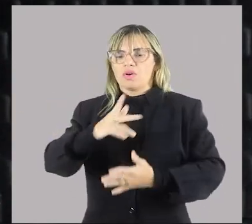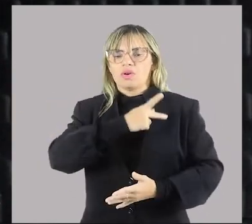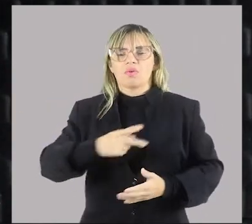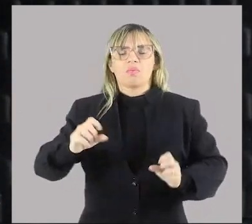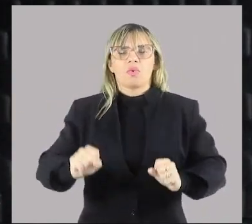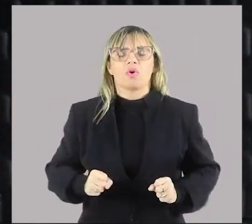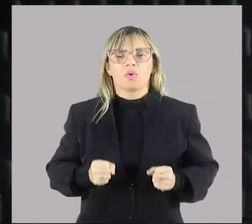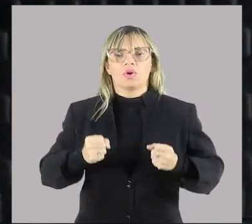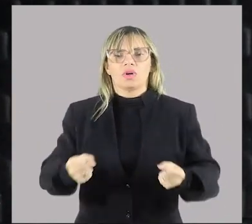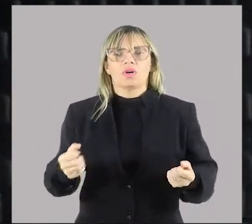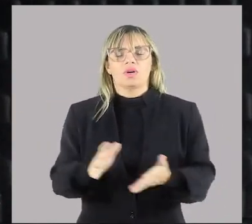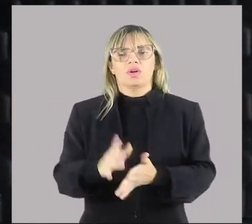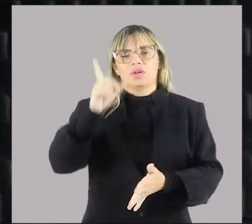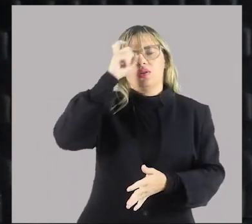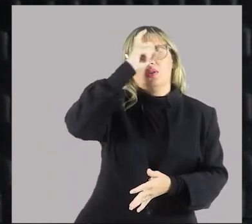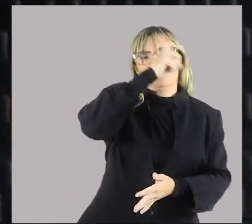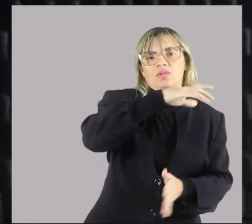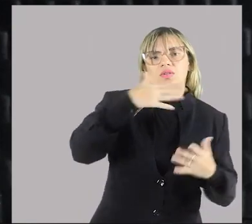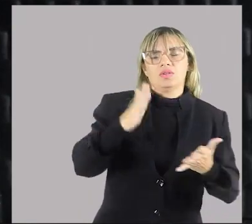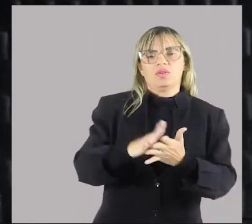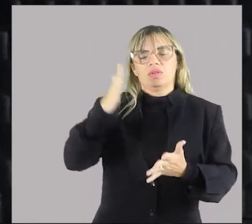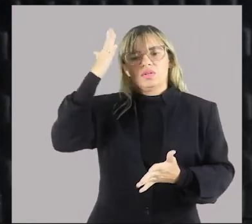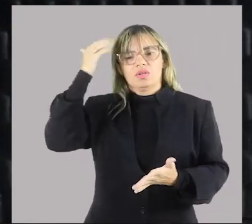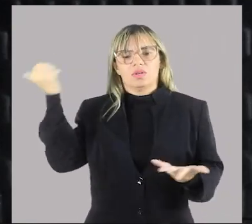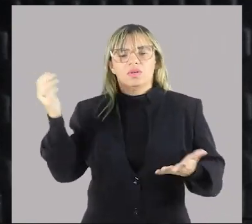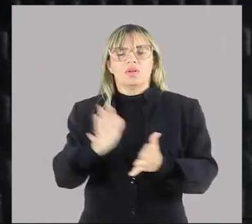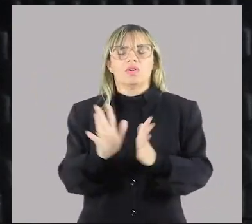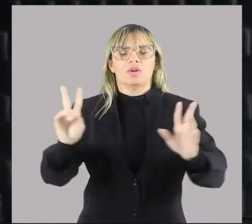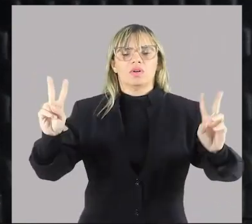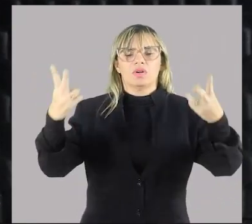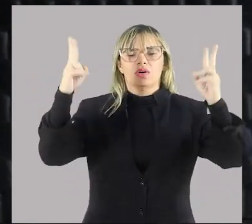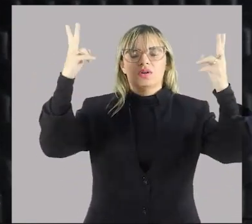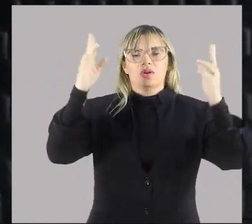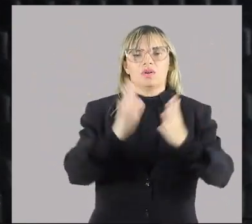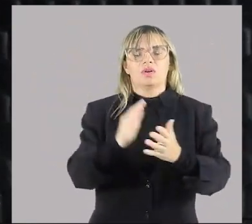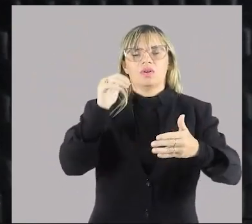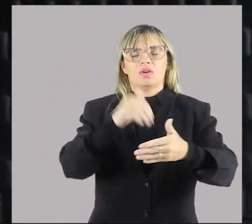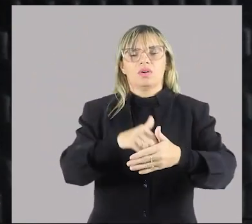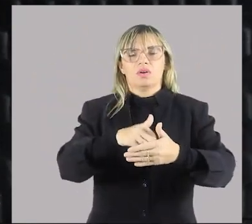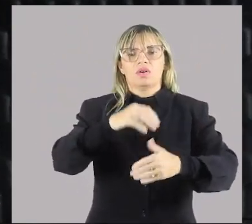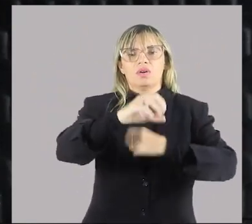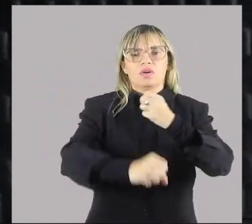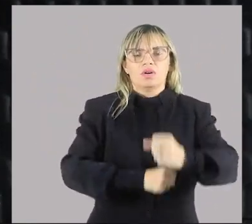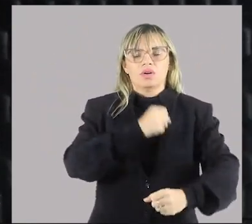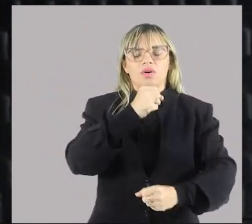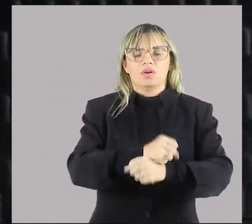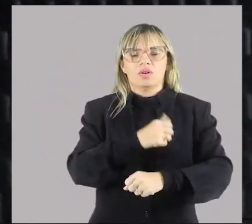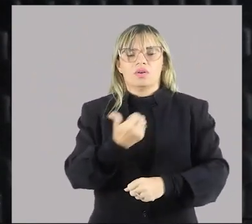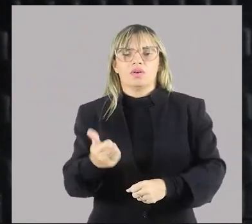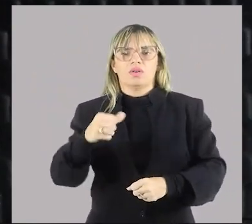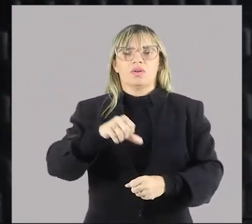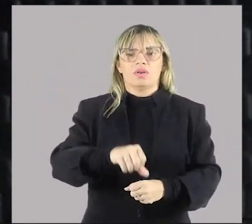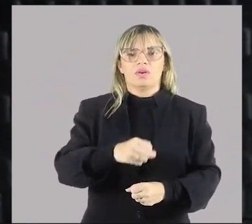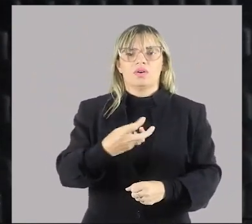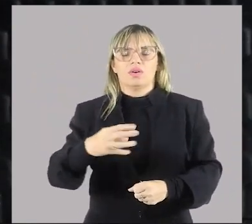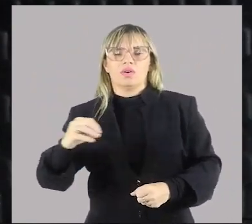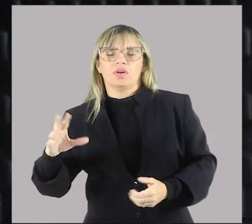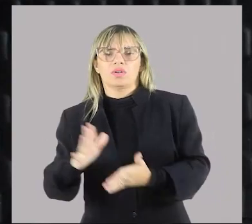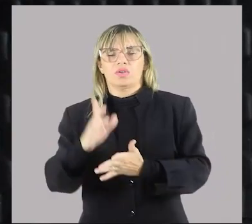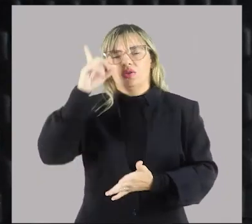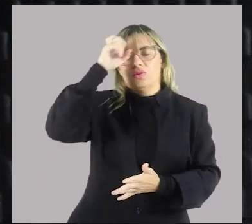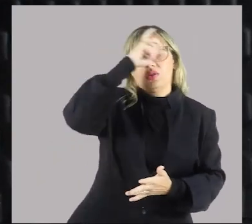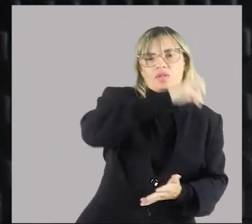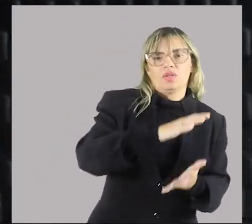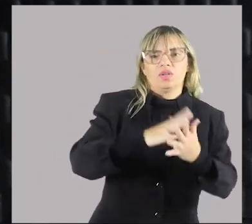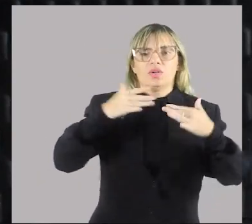é difícil saber quem venceu nas eleições de 1930. É muito difícil, porque foi um